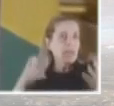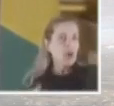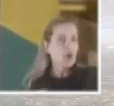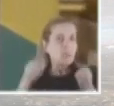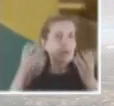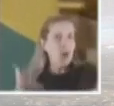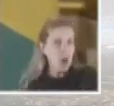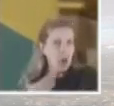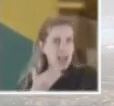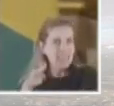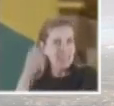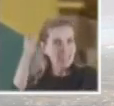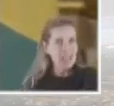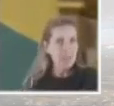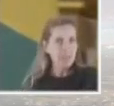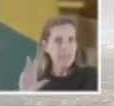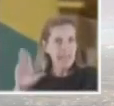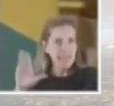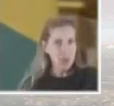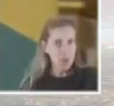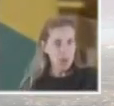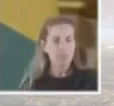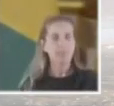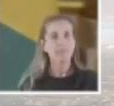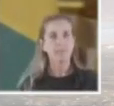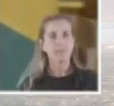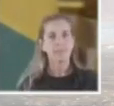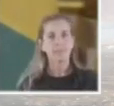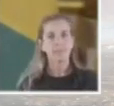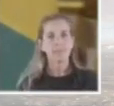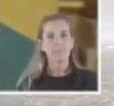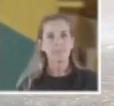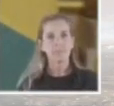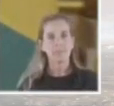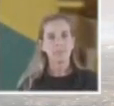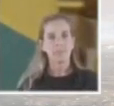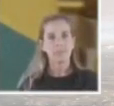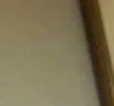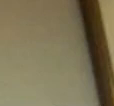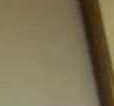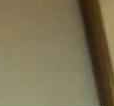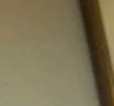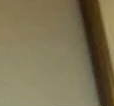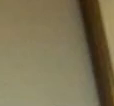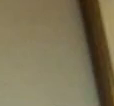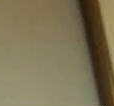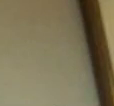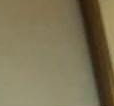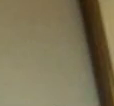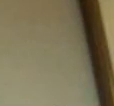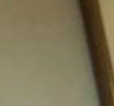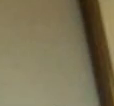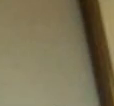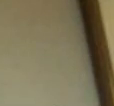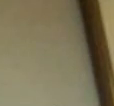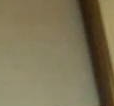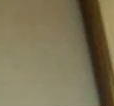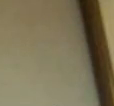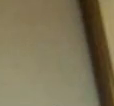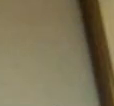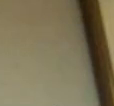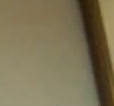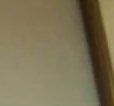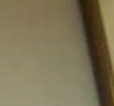dólares o comércio entre os dois países. E quando ele saiu, há 12 anos atrás, isso estava a mais de